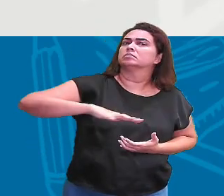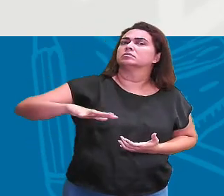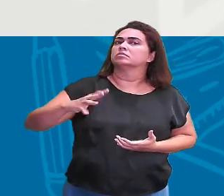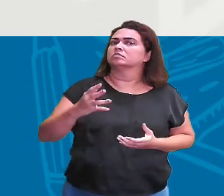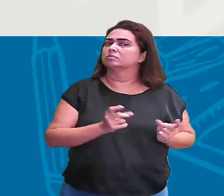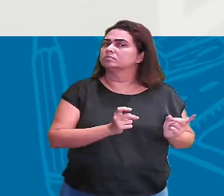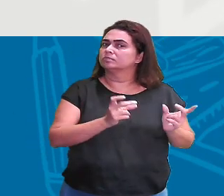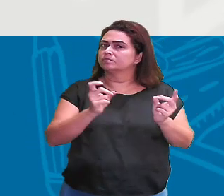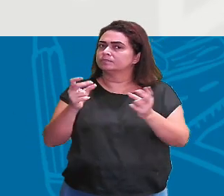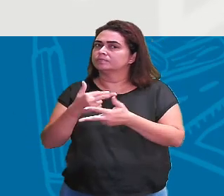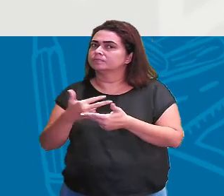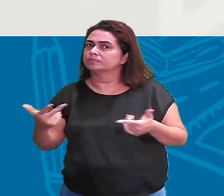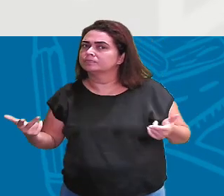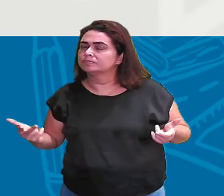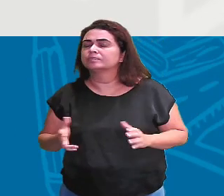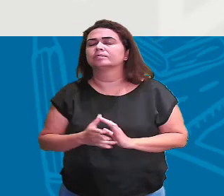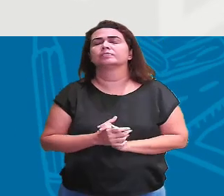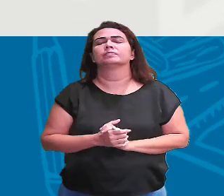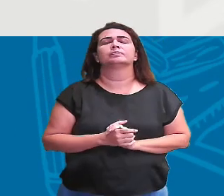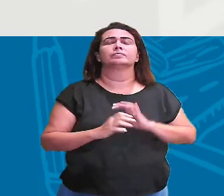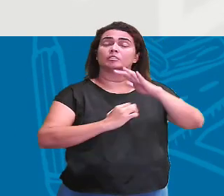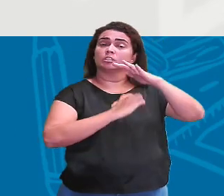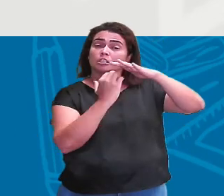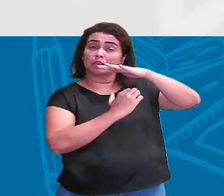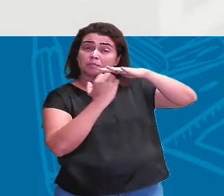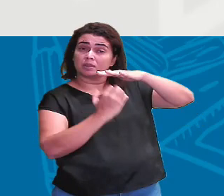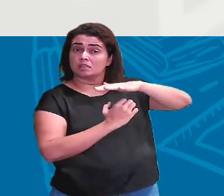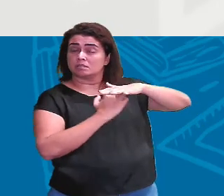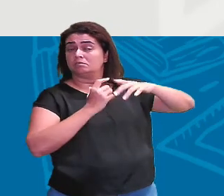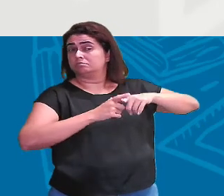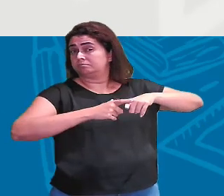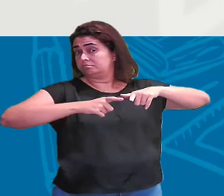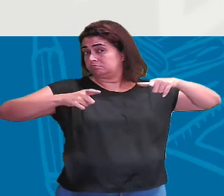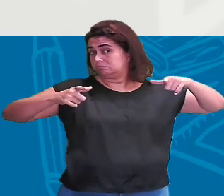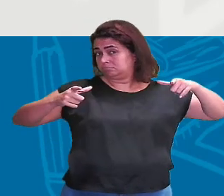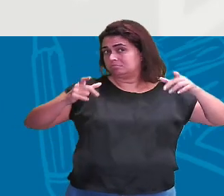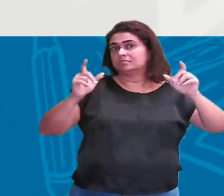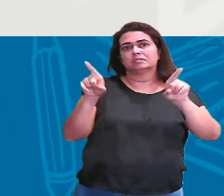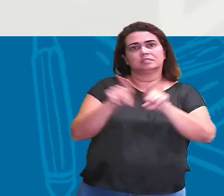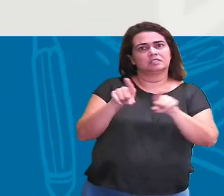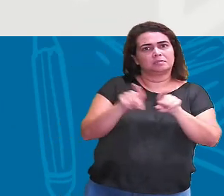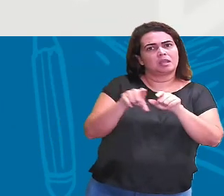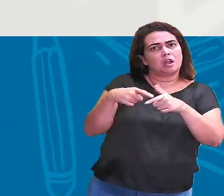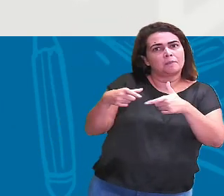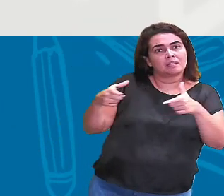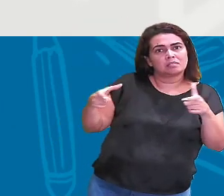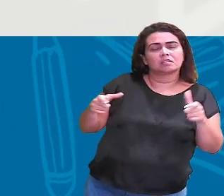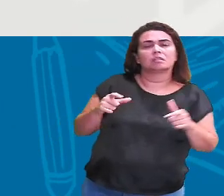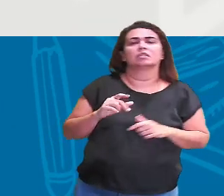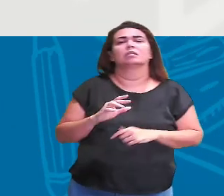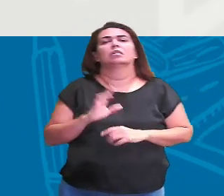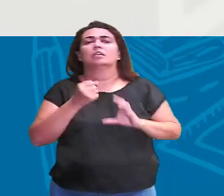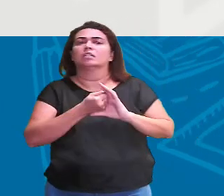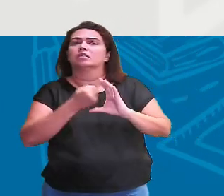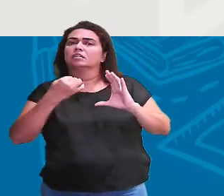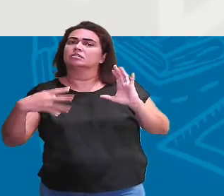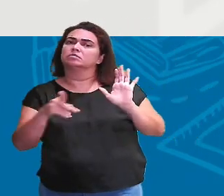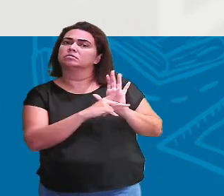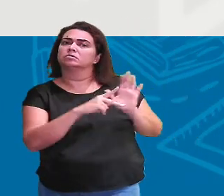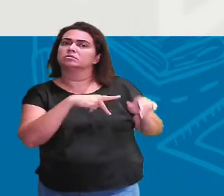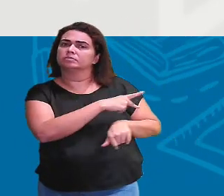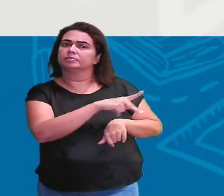um crescimento da geração de empresas, né? Então, tudo isso são características que vão marcar os países emergentes,